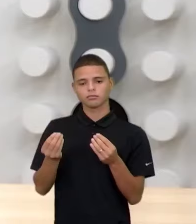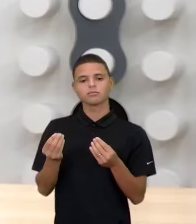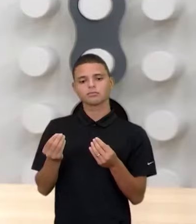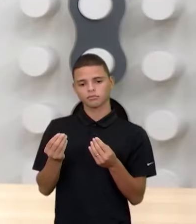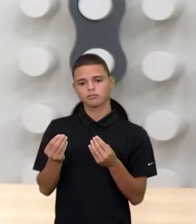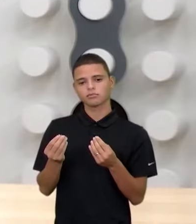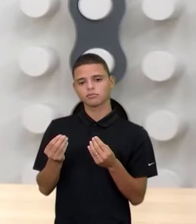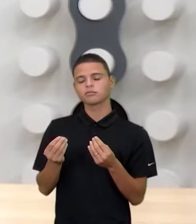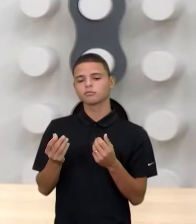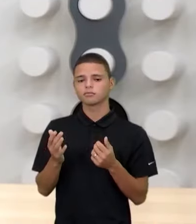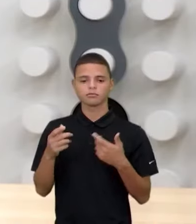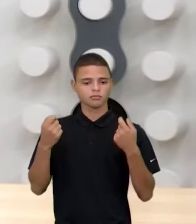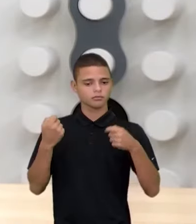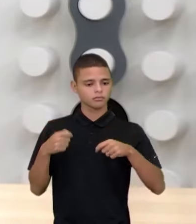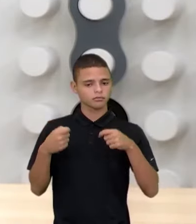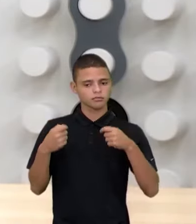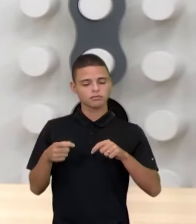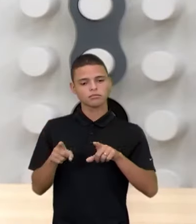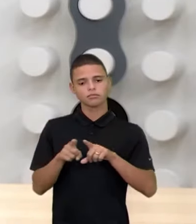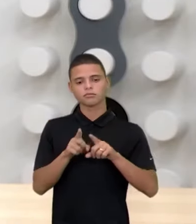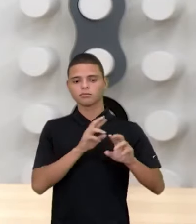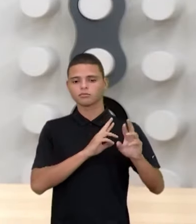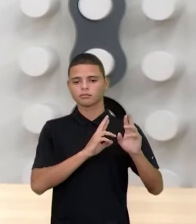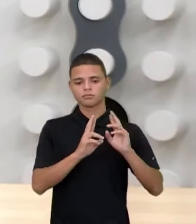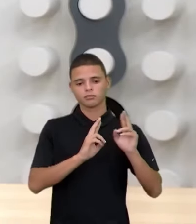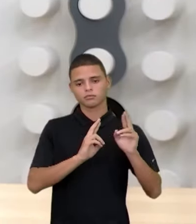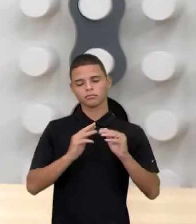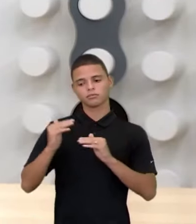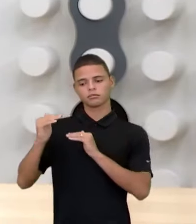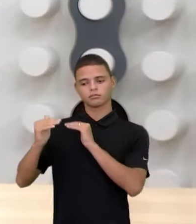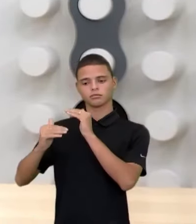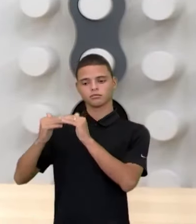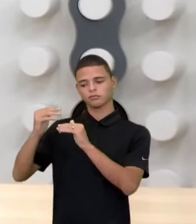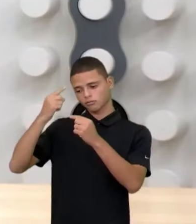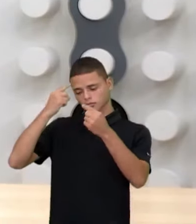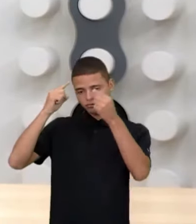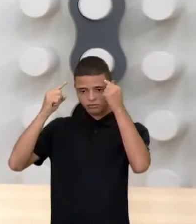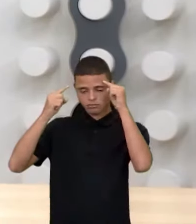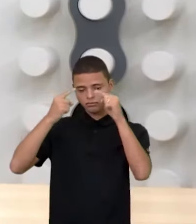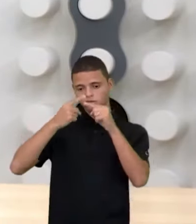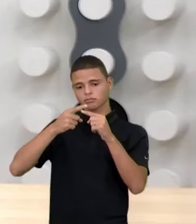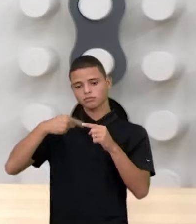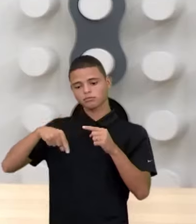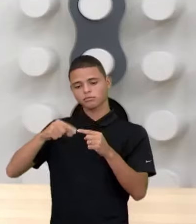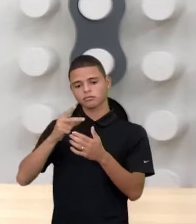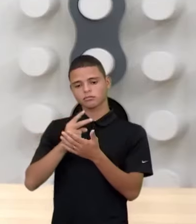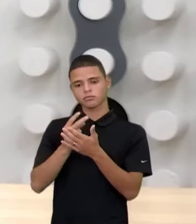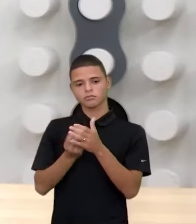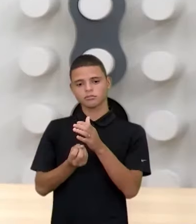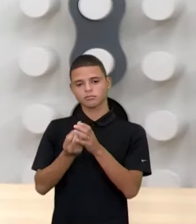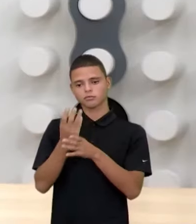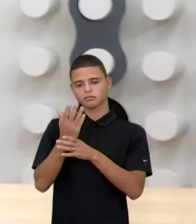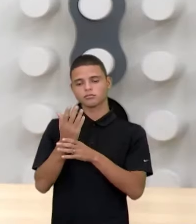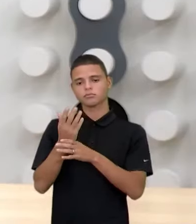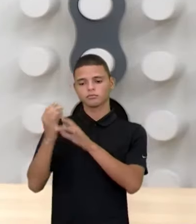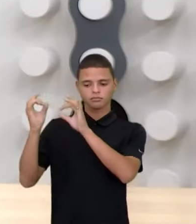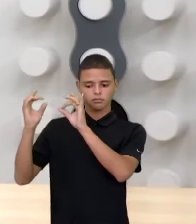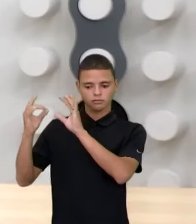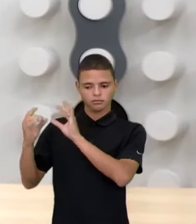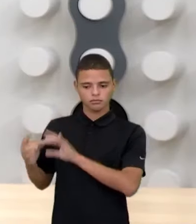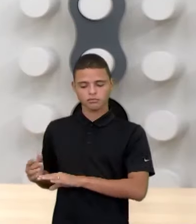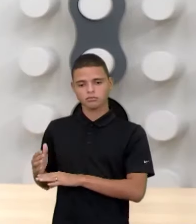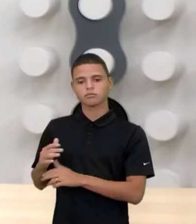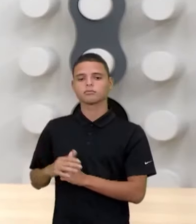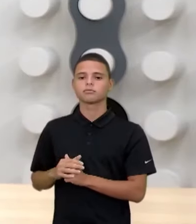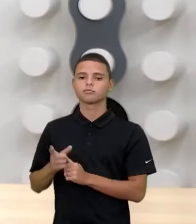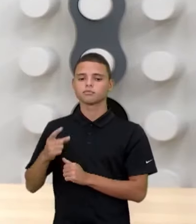ela é sempre necessária e é atrelada também ao processo criativo. Quando a gente sempre reproduz algo, né, uma técnica, uma